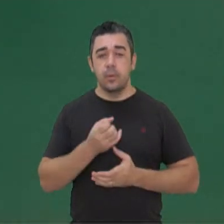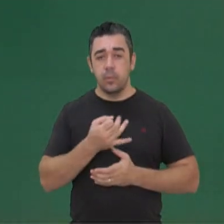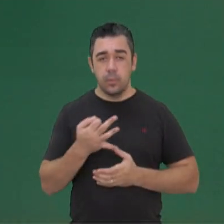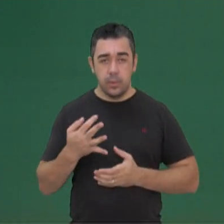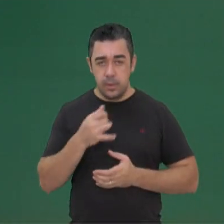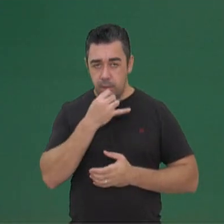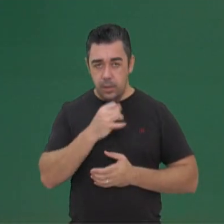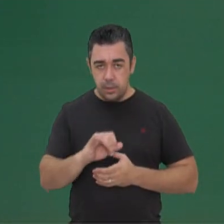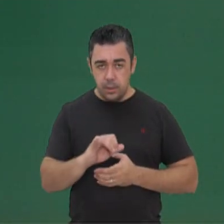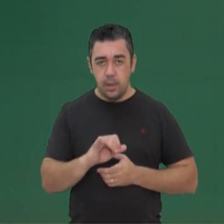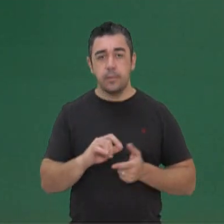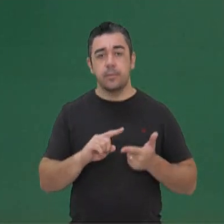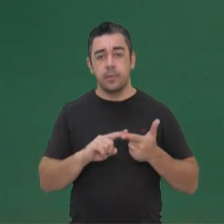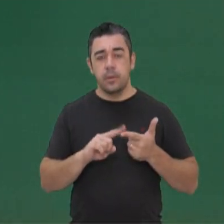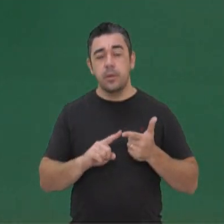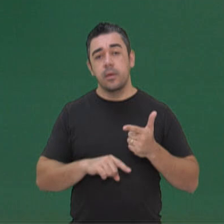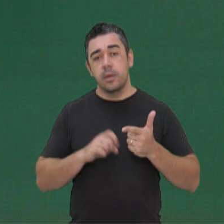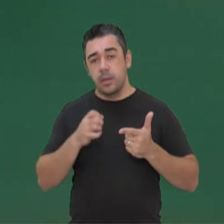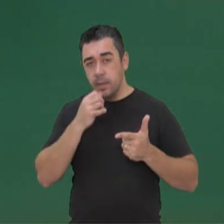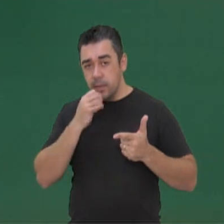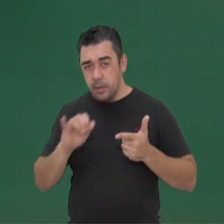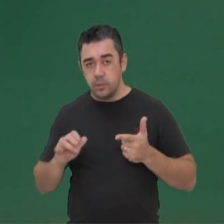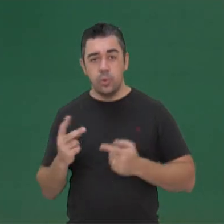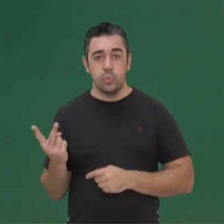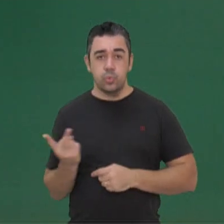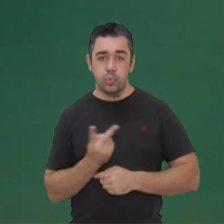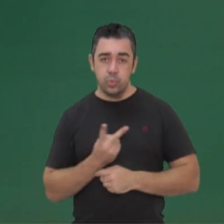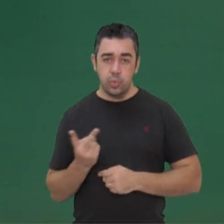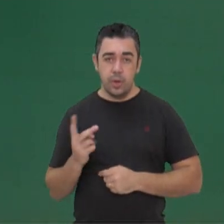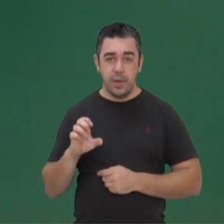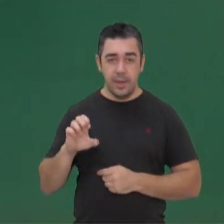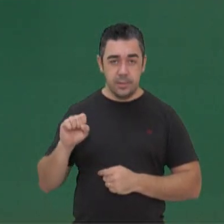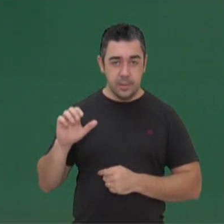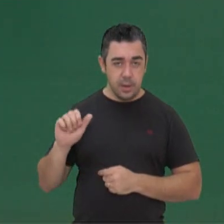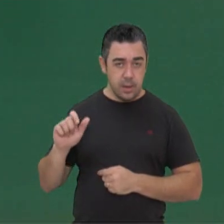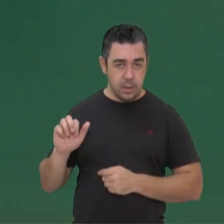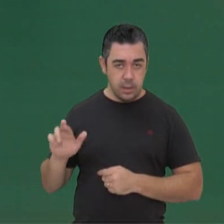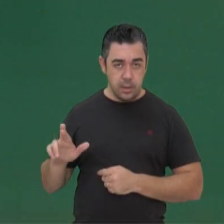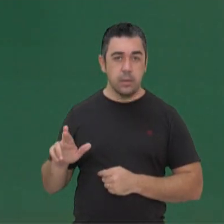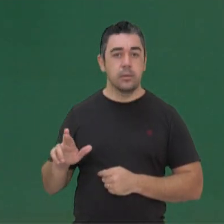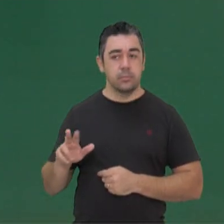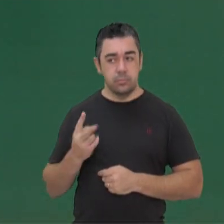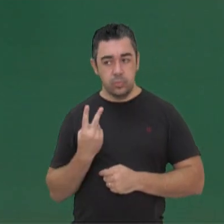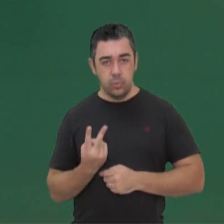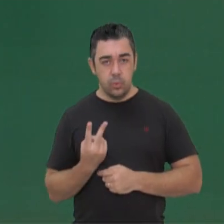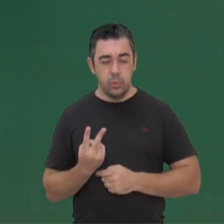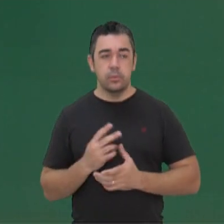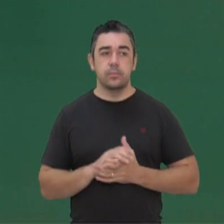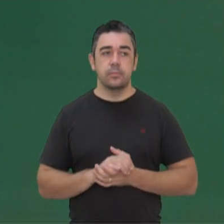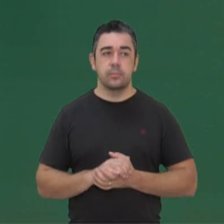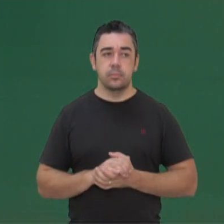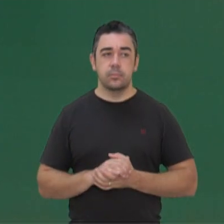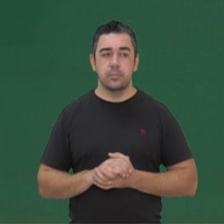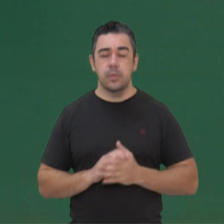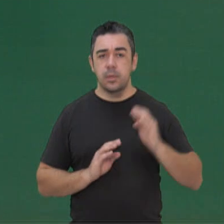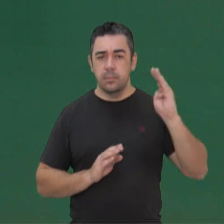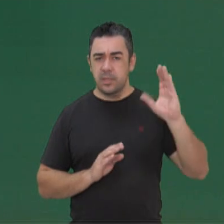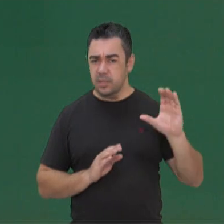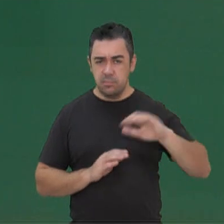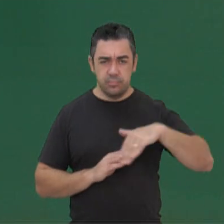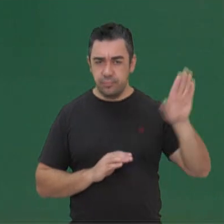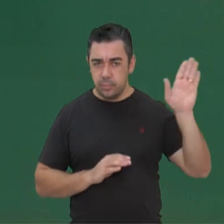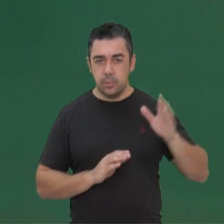e energia potencial elétrica. Duas grandezas escalares. Então aqui apareceu o valorzinho 2. Então já eliminamos a ABC.